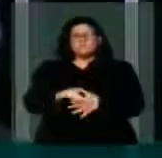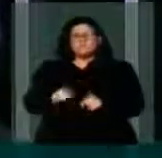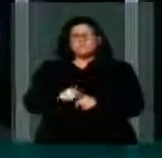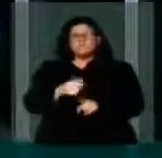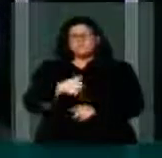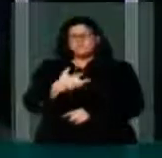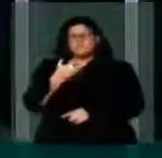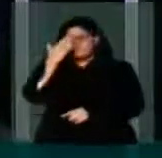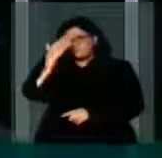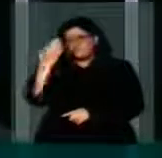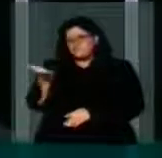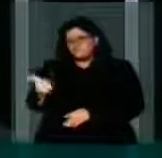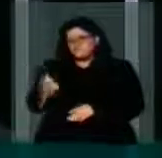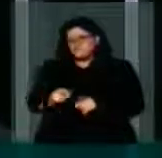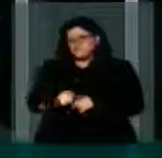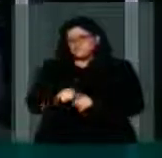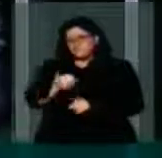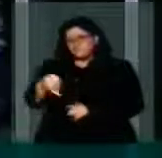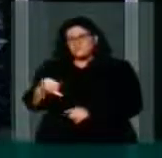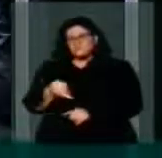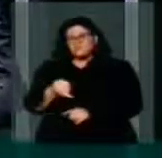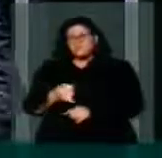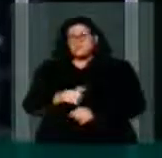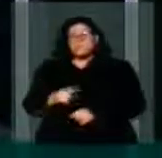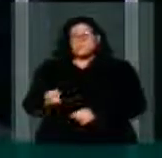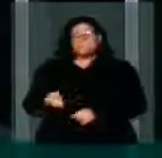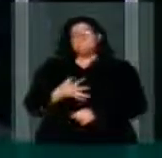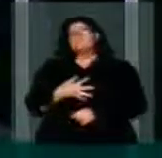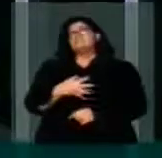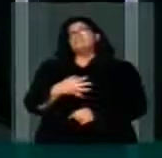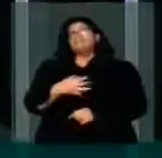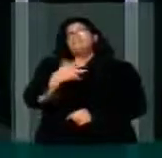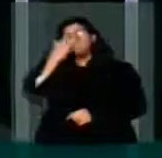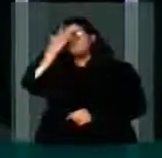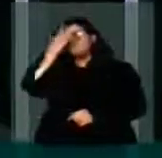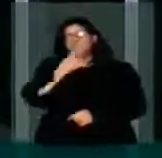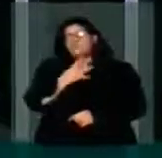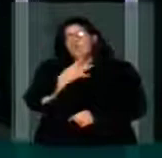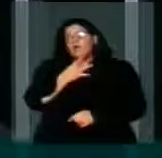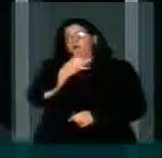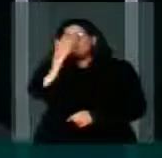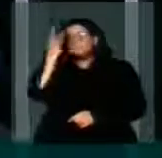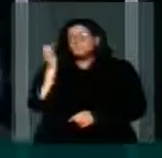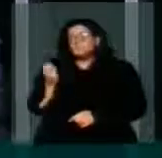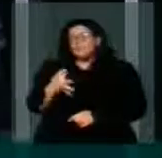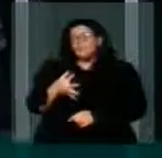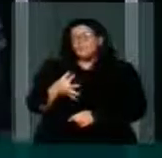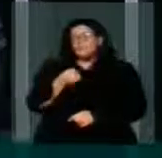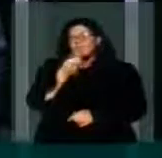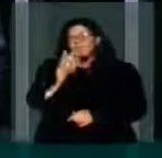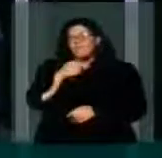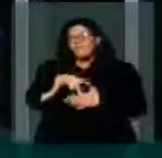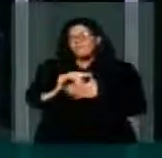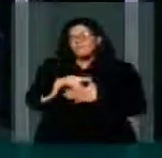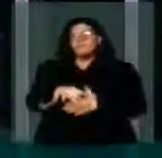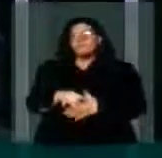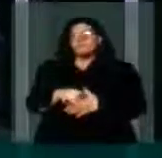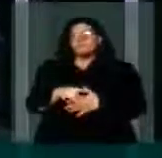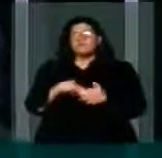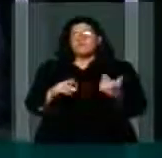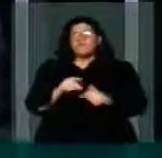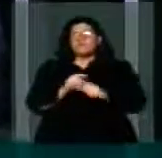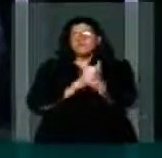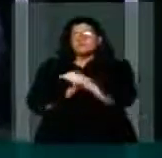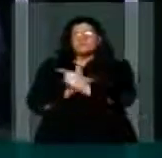liderança da nossa bancada, não é? E já trazendo essa novidade, esse ar novo para a política, não é? E tantos outros que estão aqui. Nós